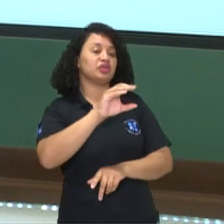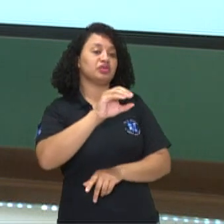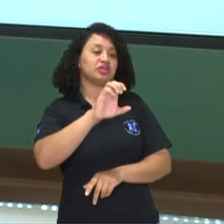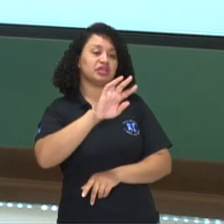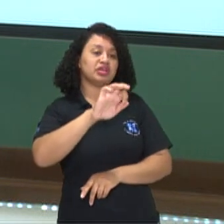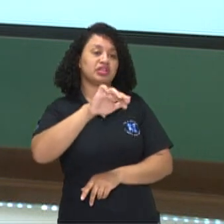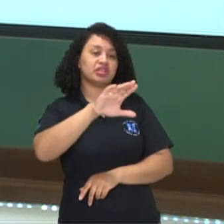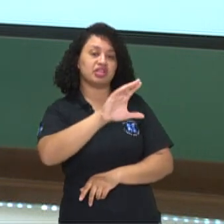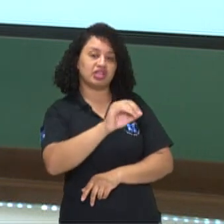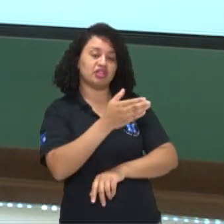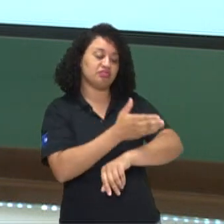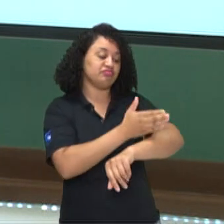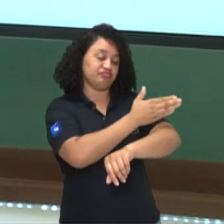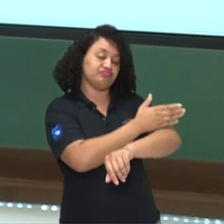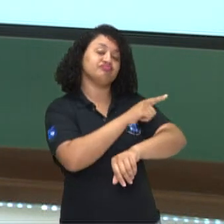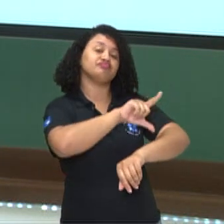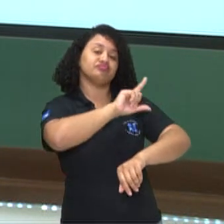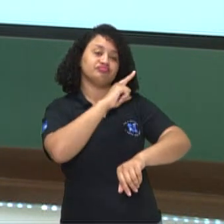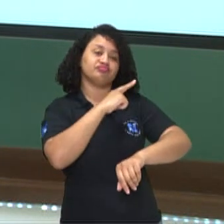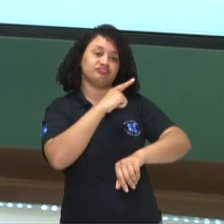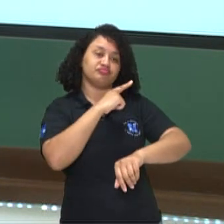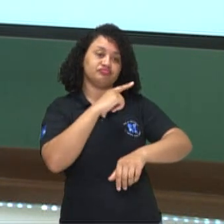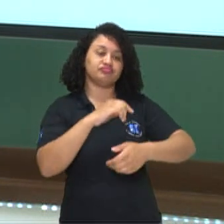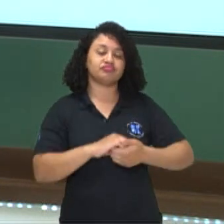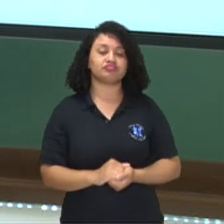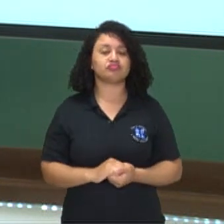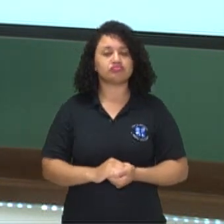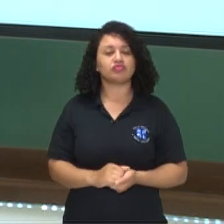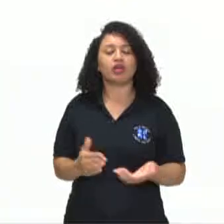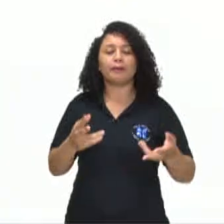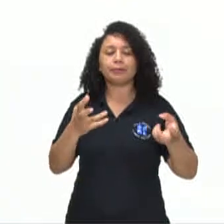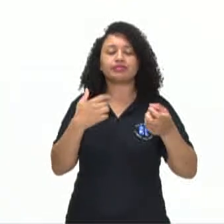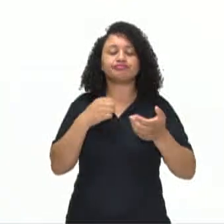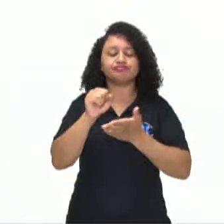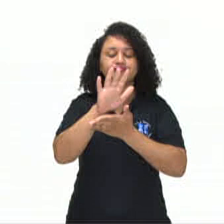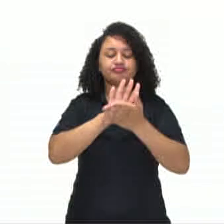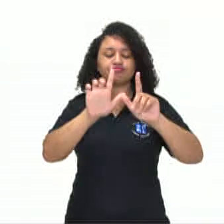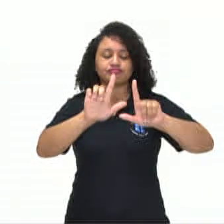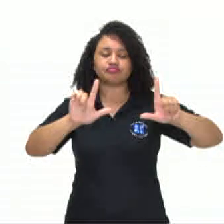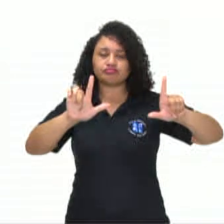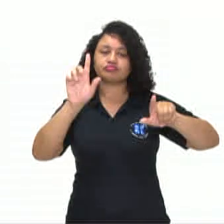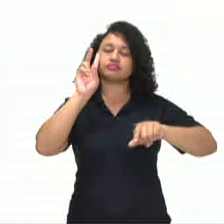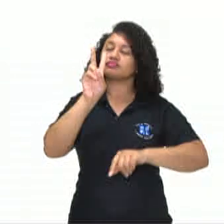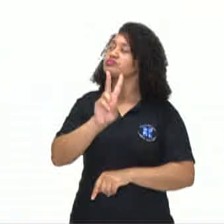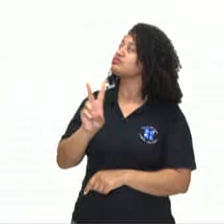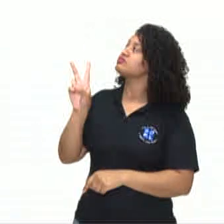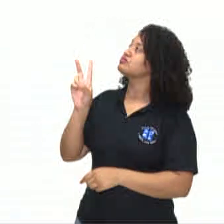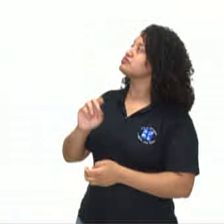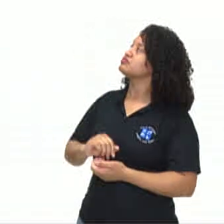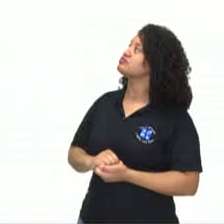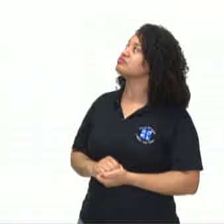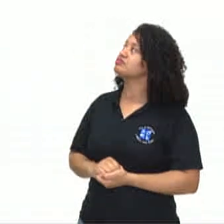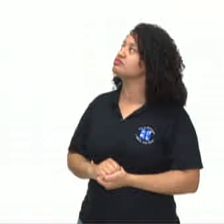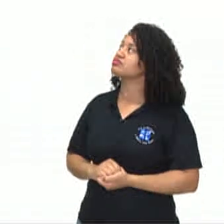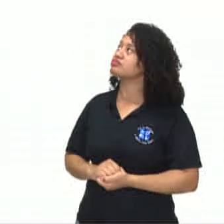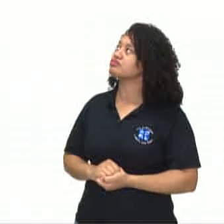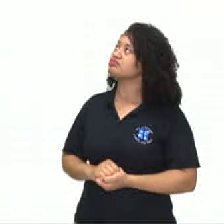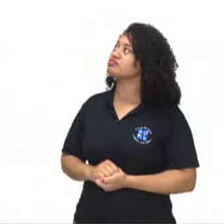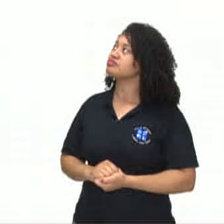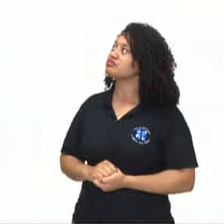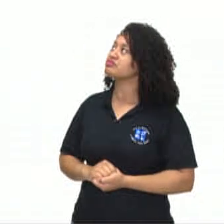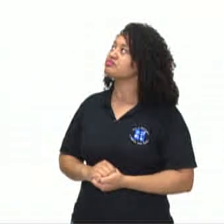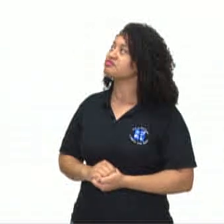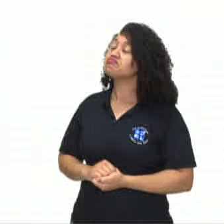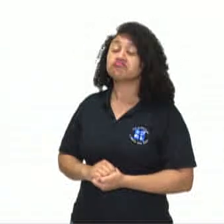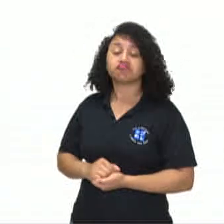teocentrismo medieval. Olha aqui, né, essa obra, né, do artista Botticelli, né, O Nascimento